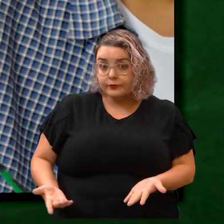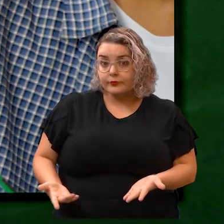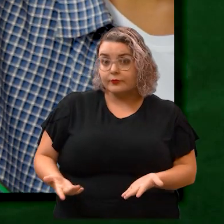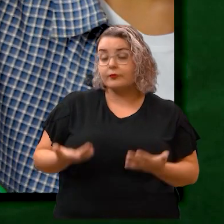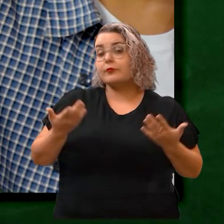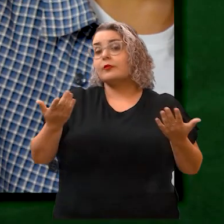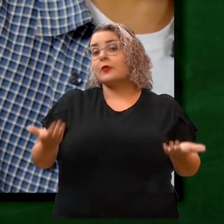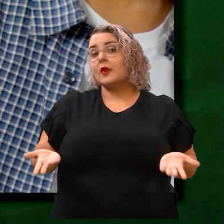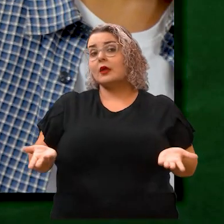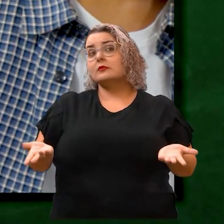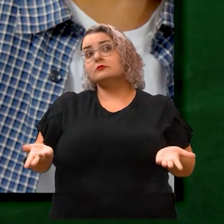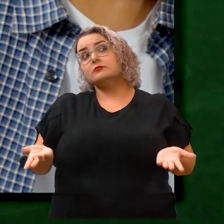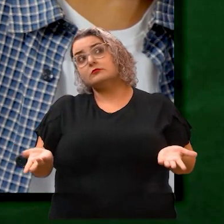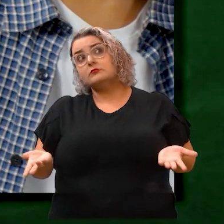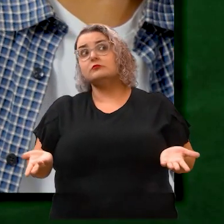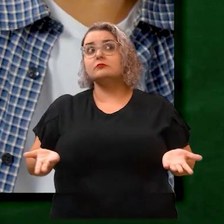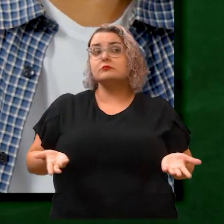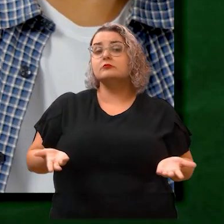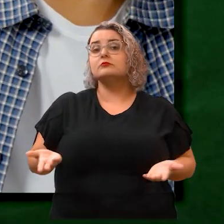e